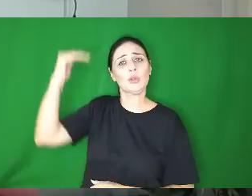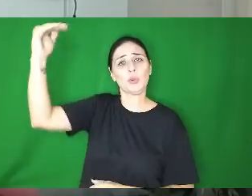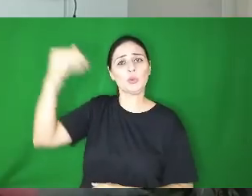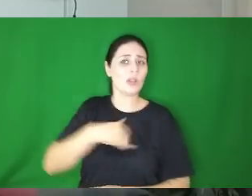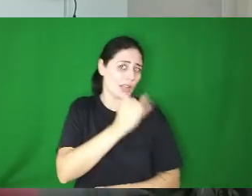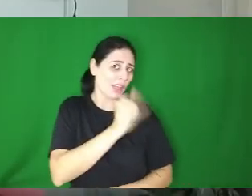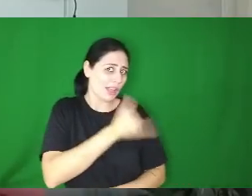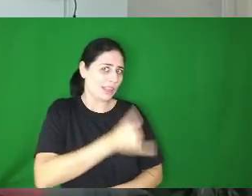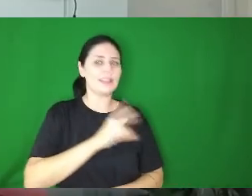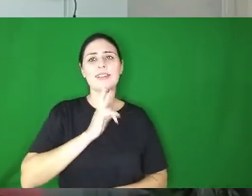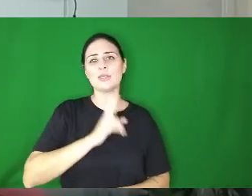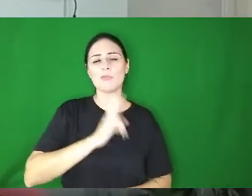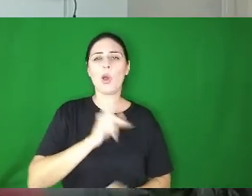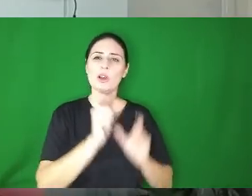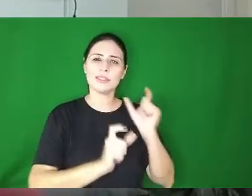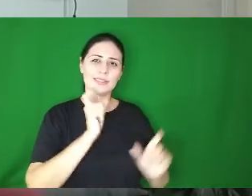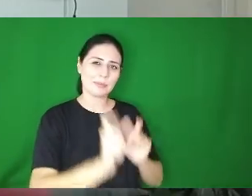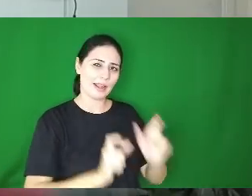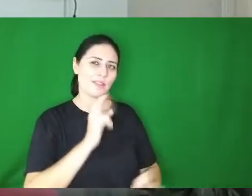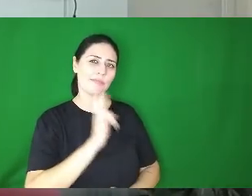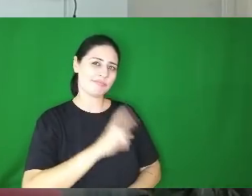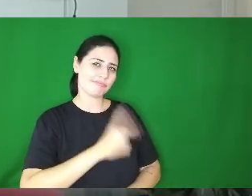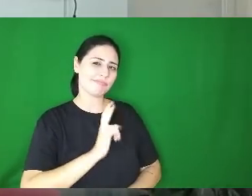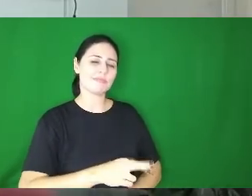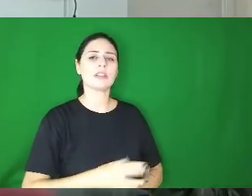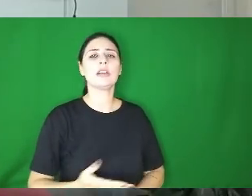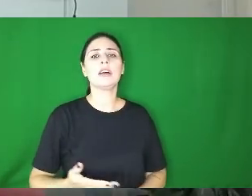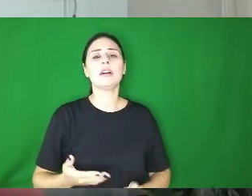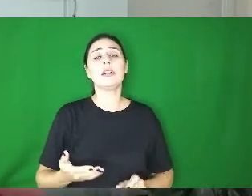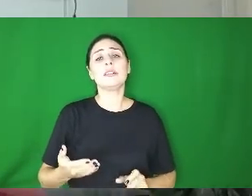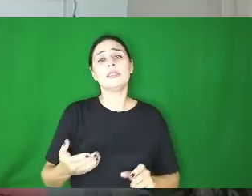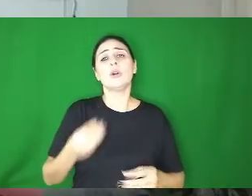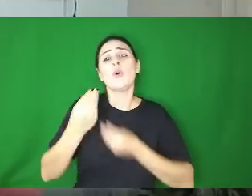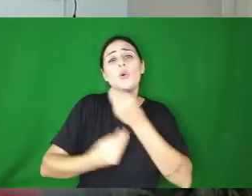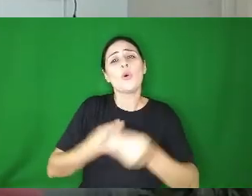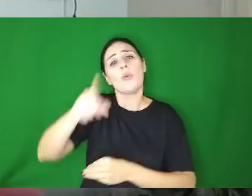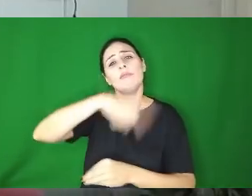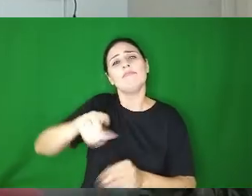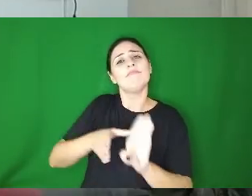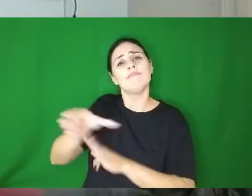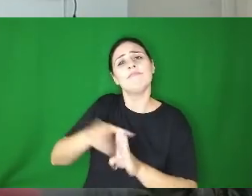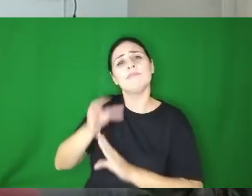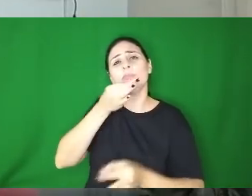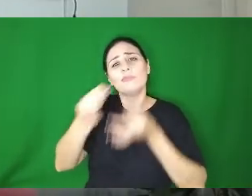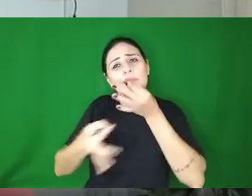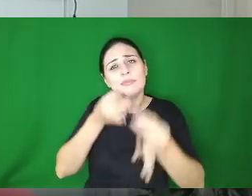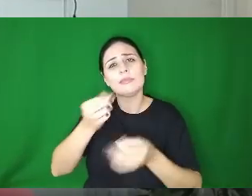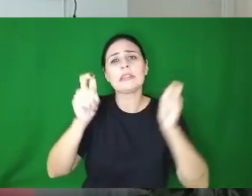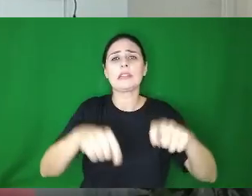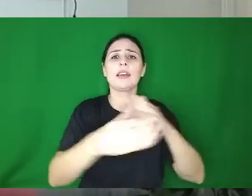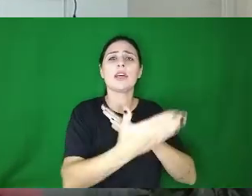né? Porque hoje os nossos professores nos questionam assim: tá, professora Adriana, a gente viveu um ano de